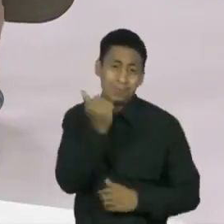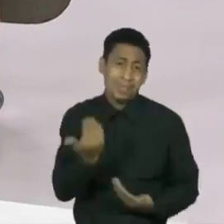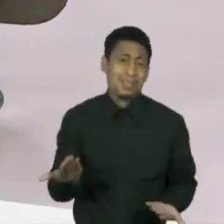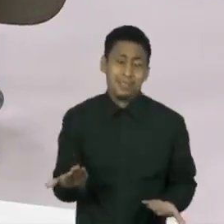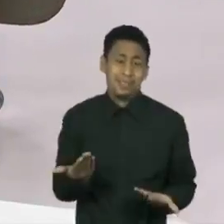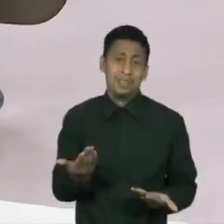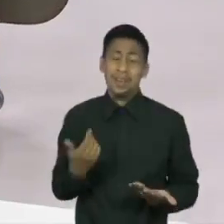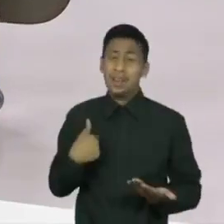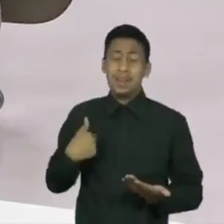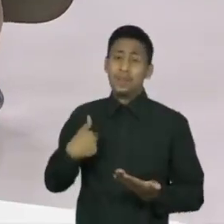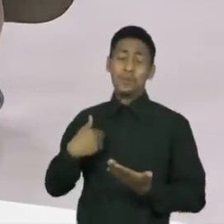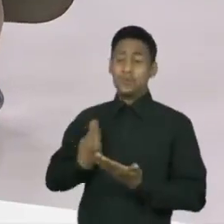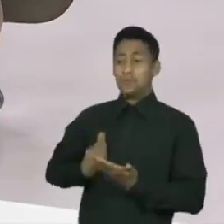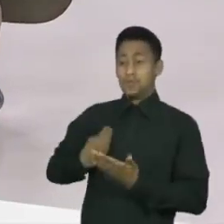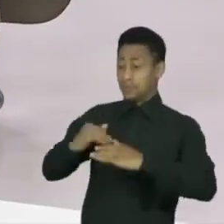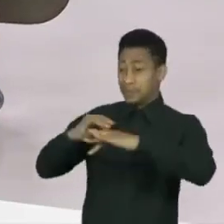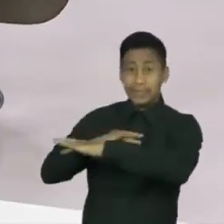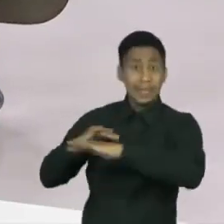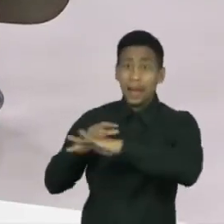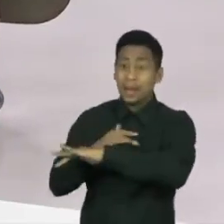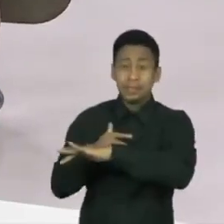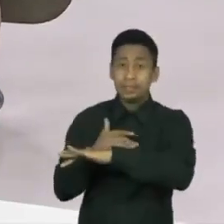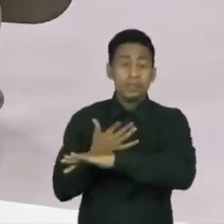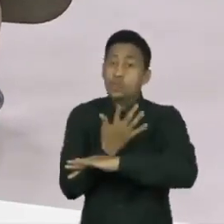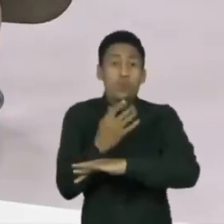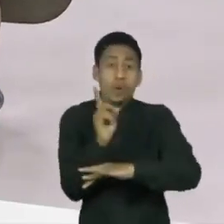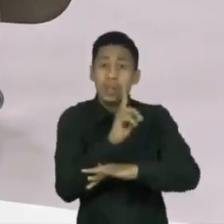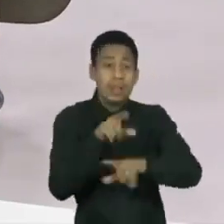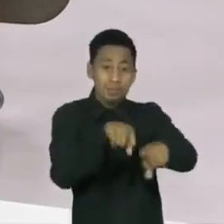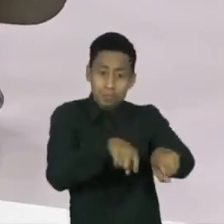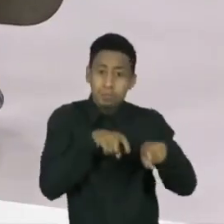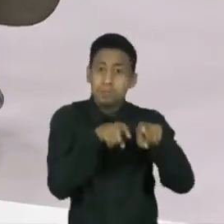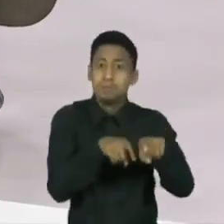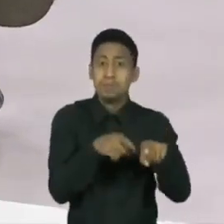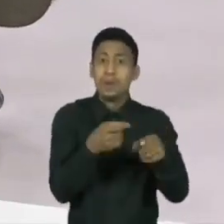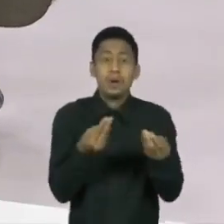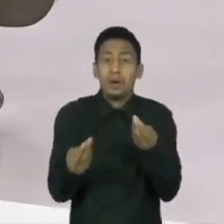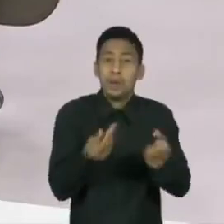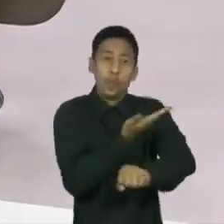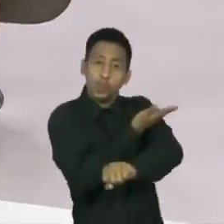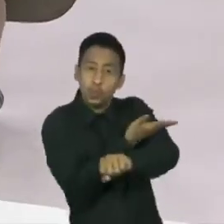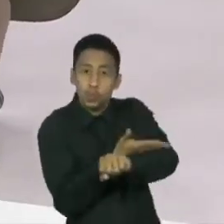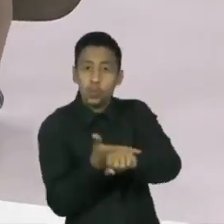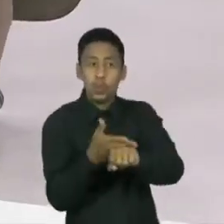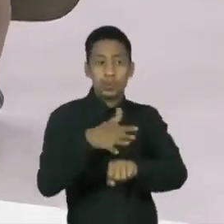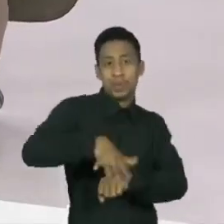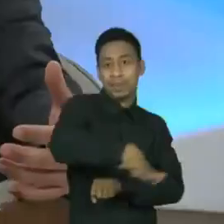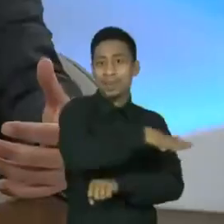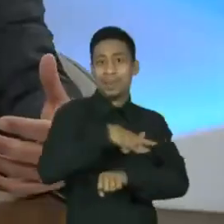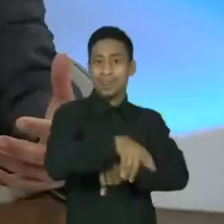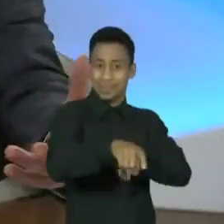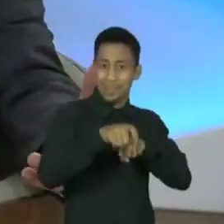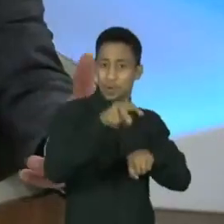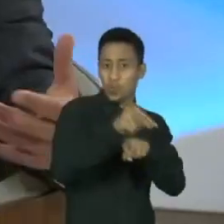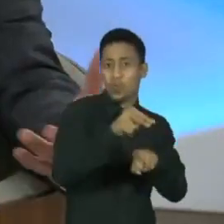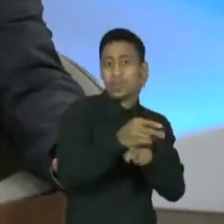campo. E ainda mais porque é um livro que se aproxima muito dessa literatura, como a Isabel disse,